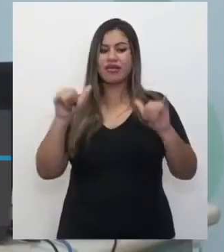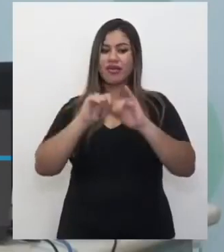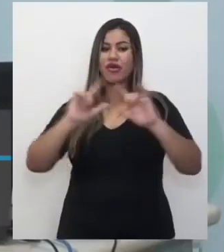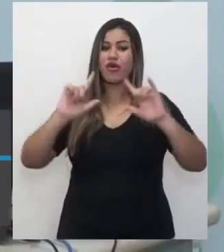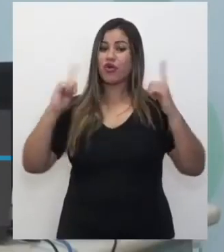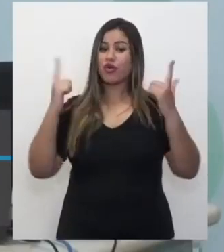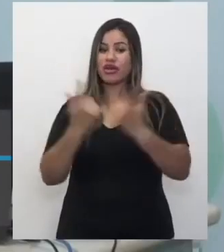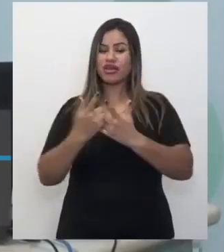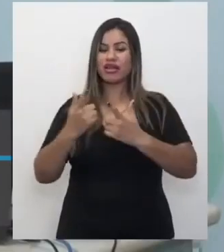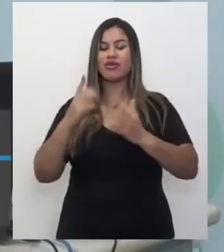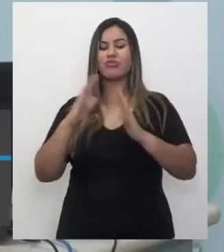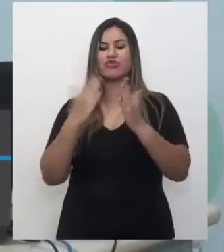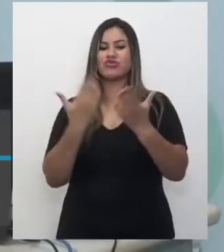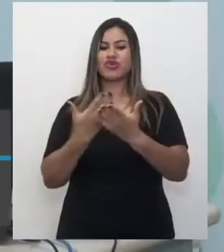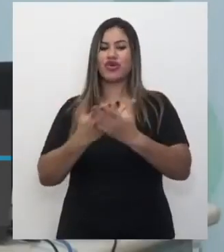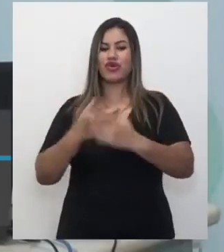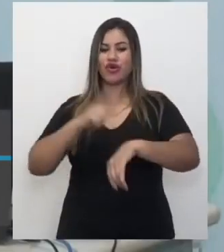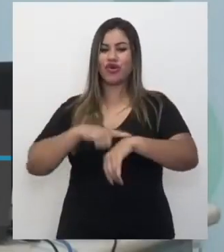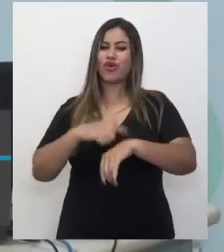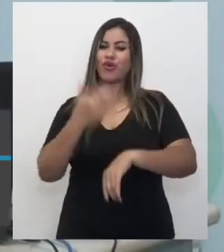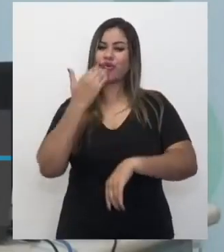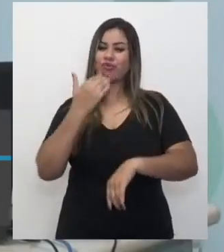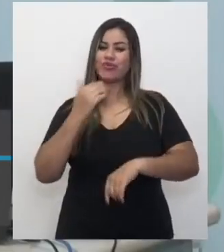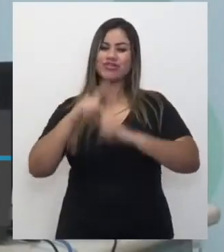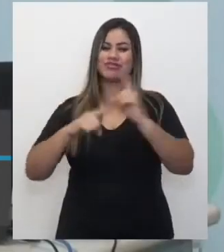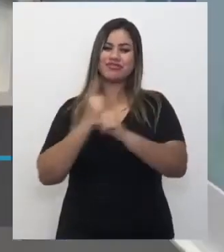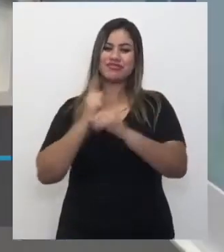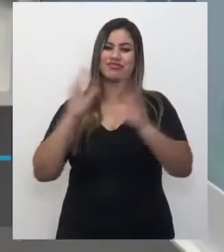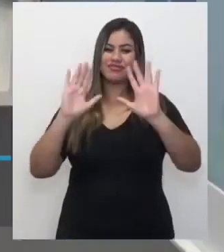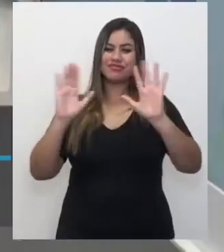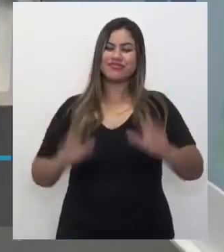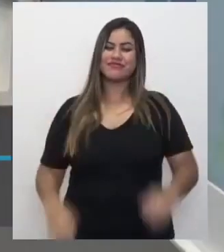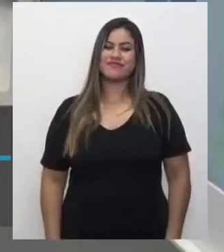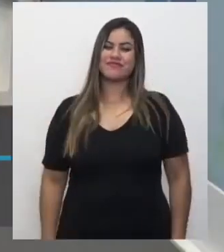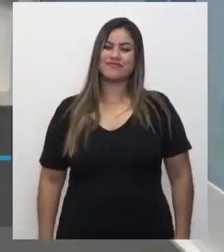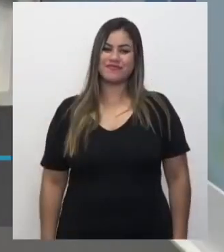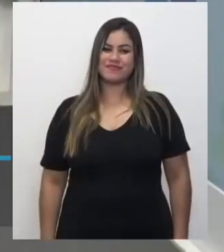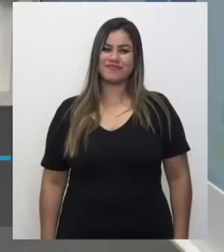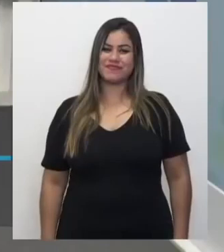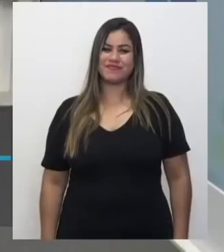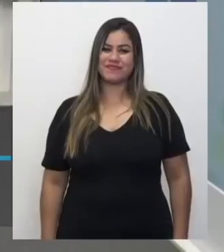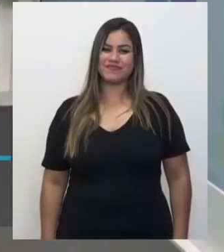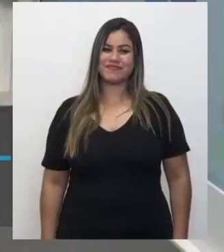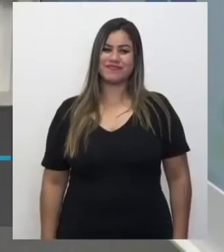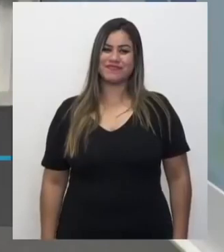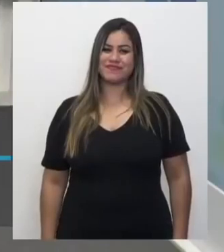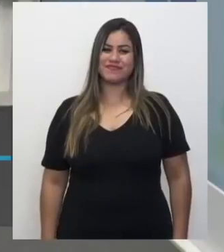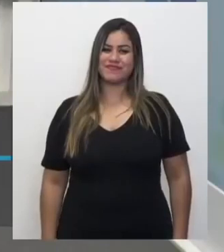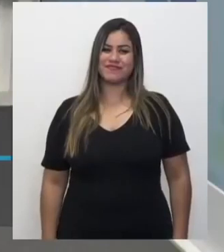Grêmio Estudantil na hora do almoço. Até breve. Tchau, tchau. Tchau, tchau, pessoal.